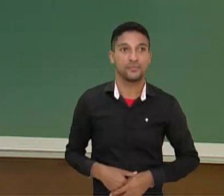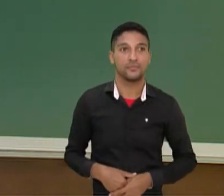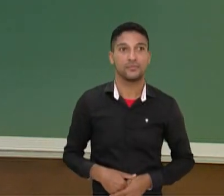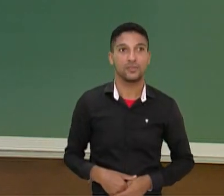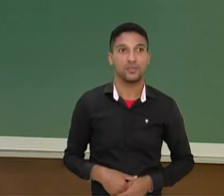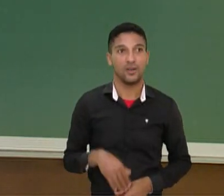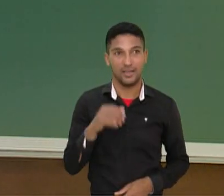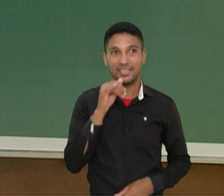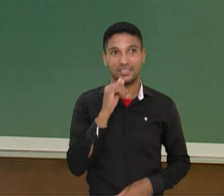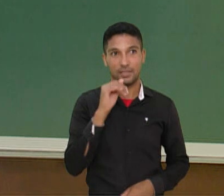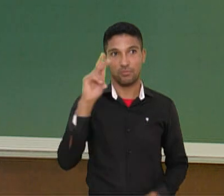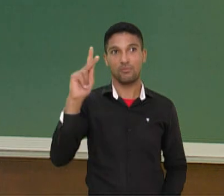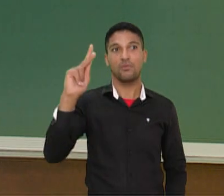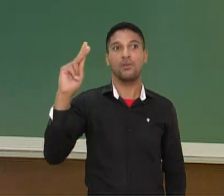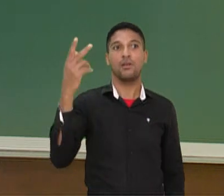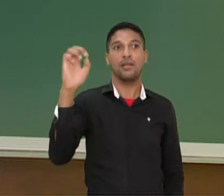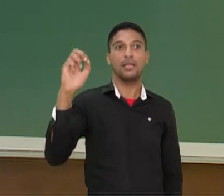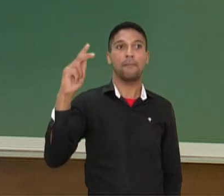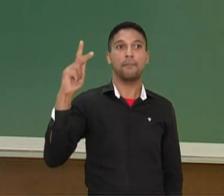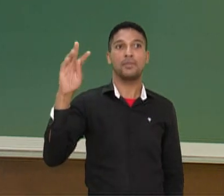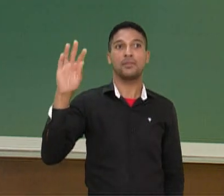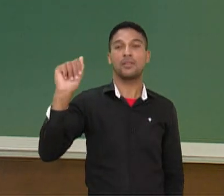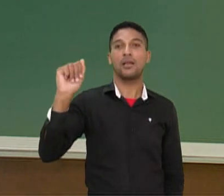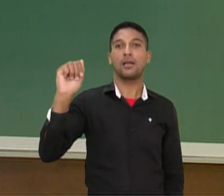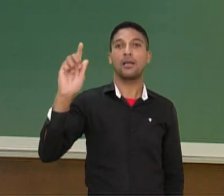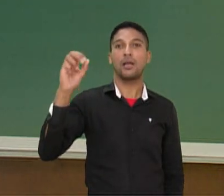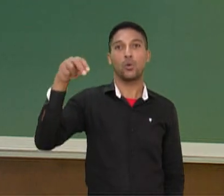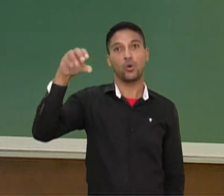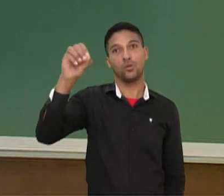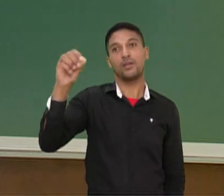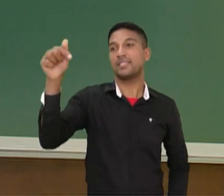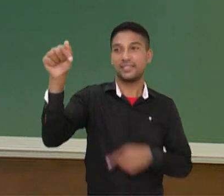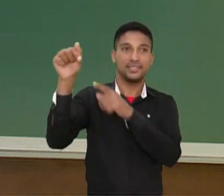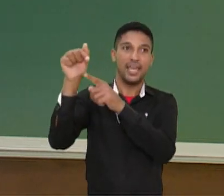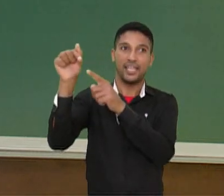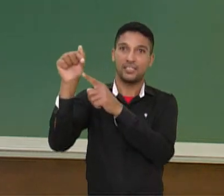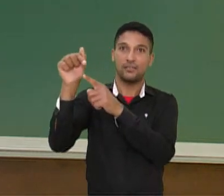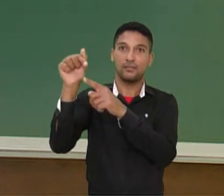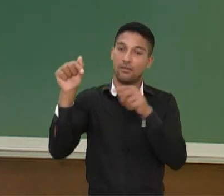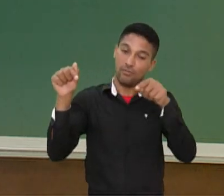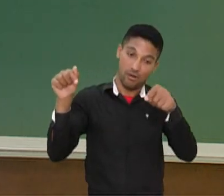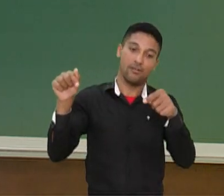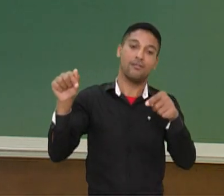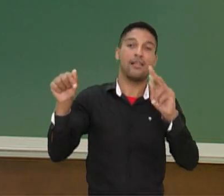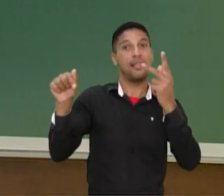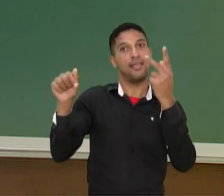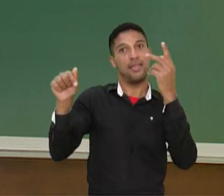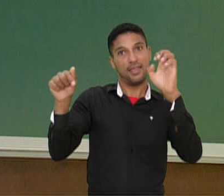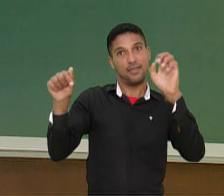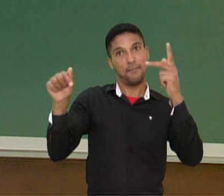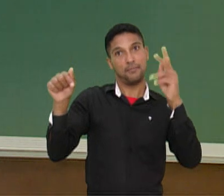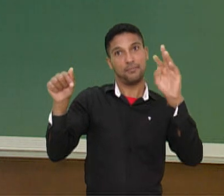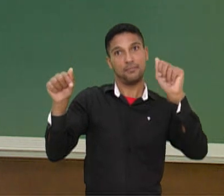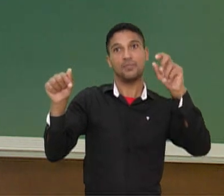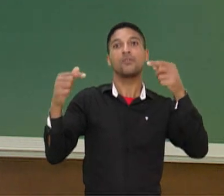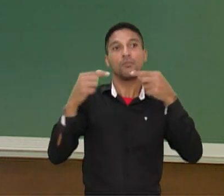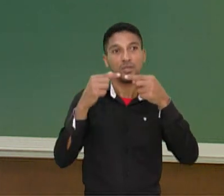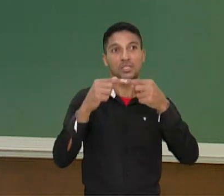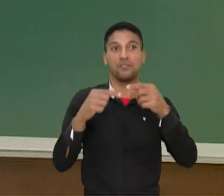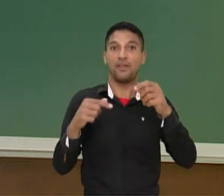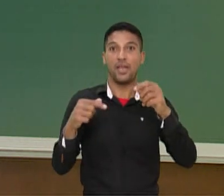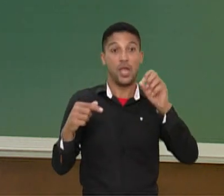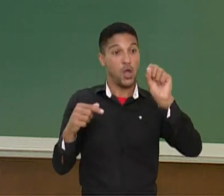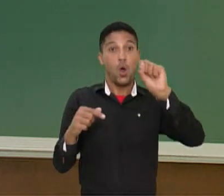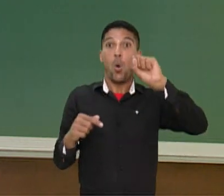Heptágono. Heptágono era 7 lados. Então, se tiver 7, é essa a opção. Se tiver 8, é essa. Se